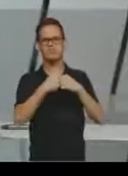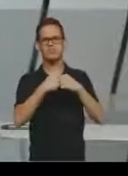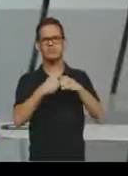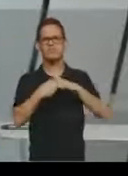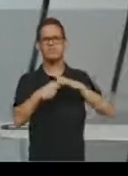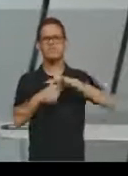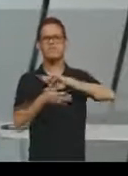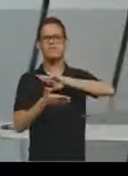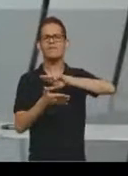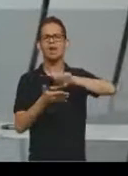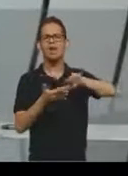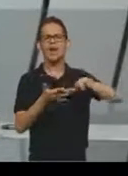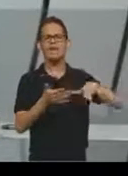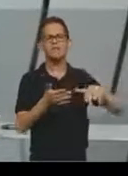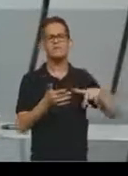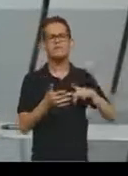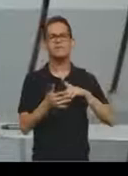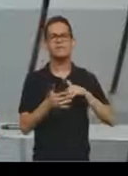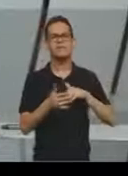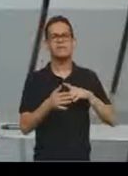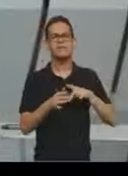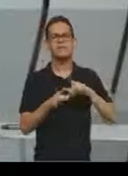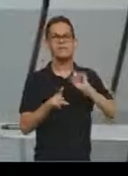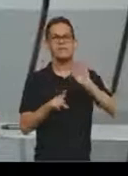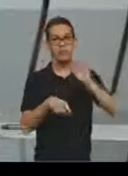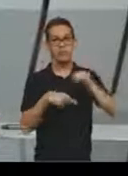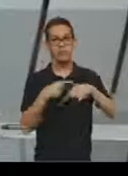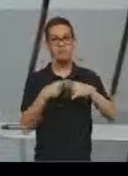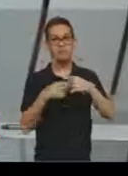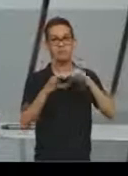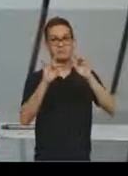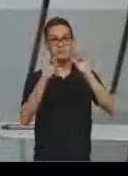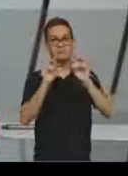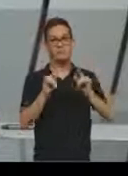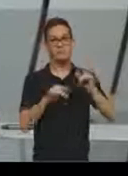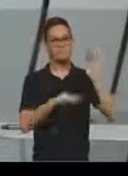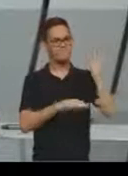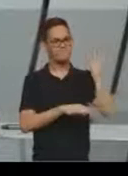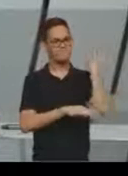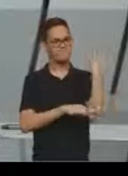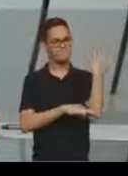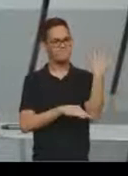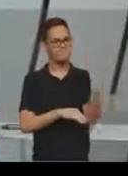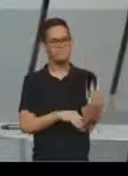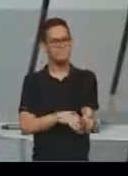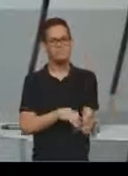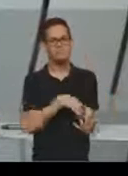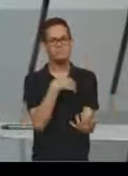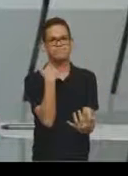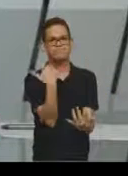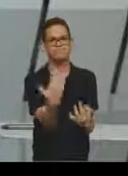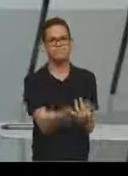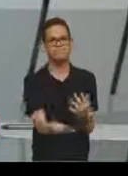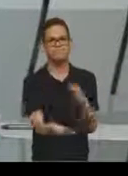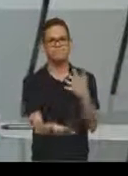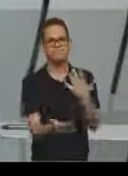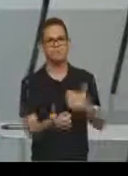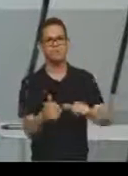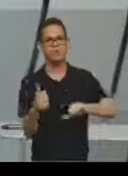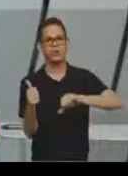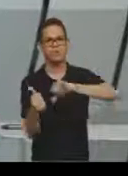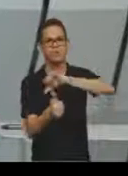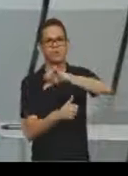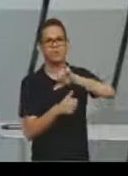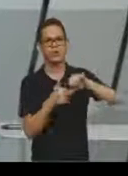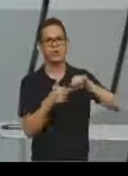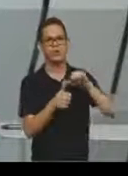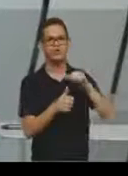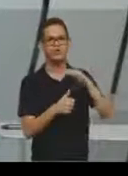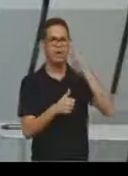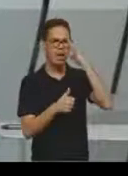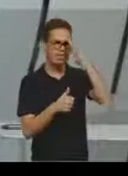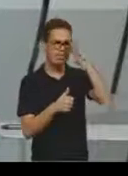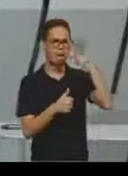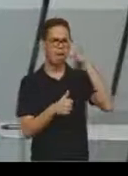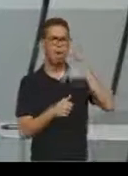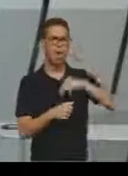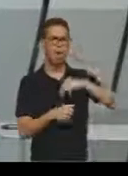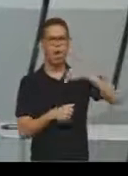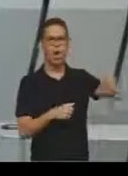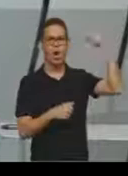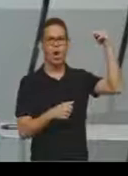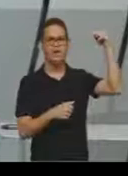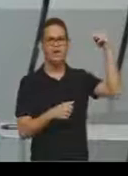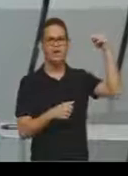seres vivos, né, dessas florestas, dessas grandes florestas, principalmente na região norte, onde, né,